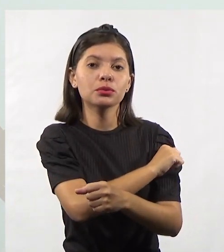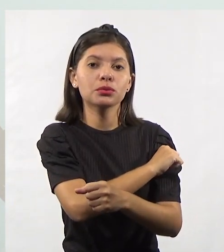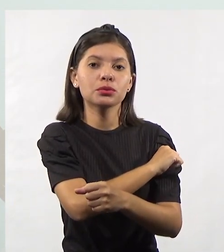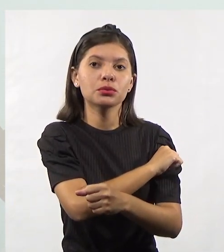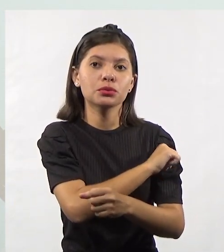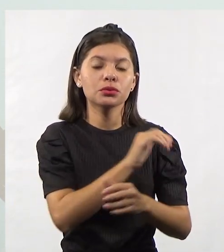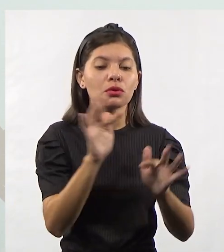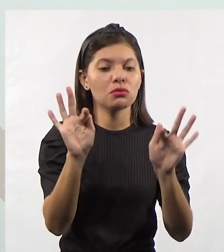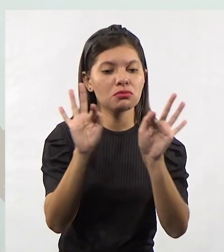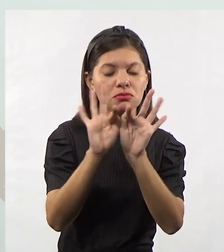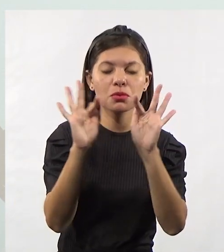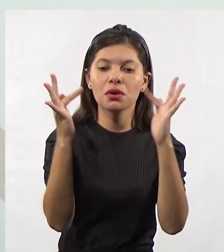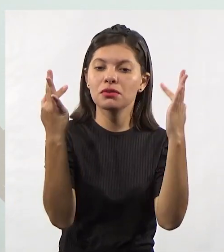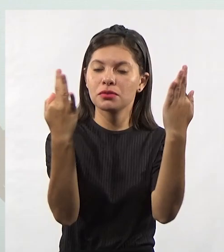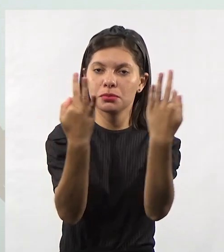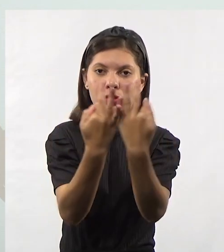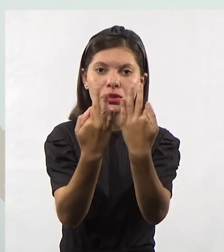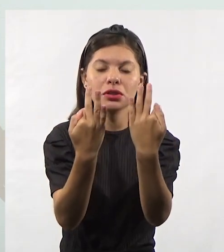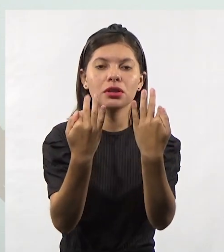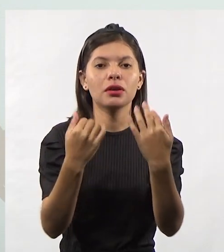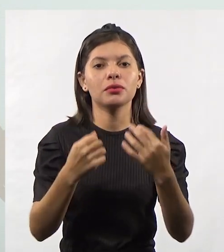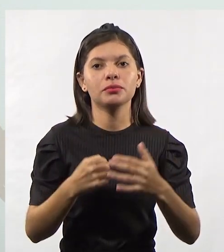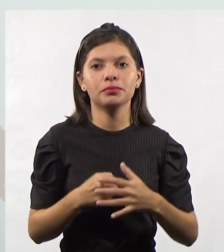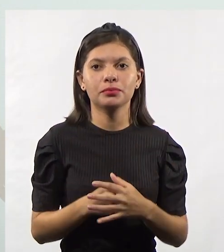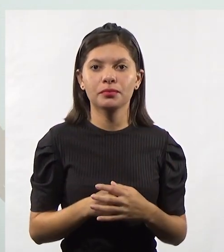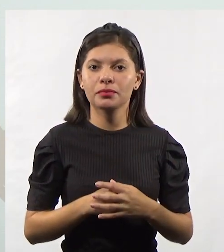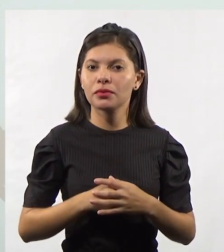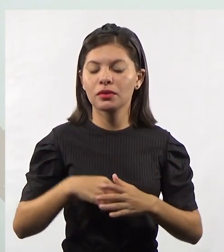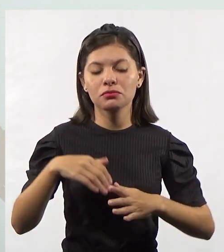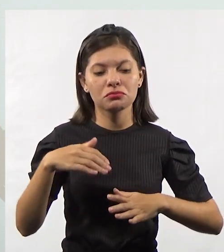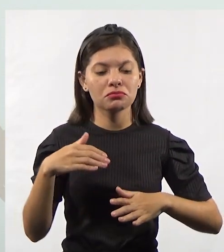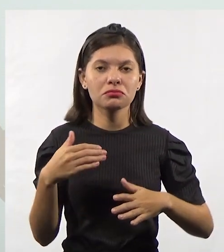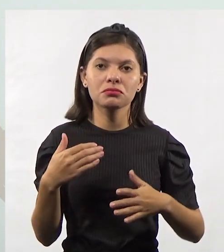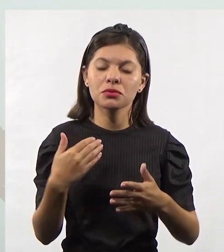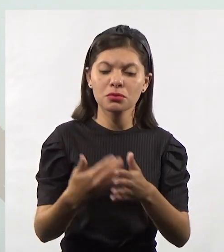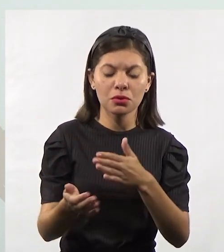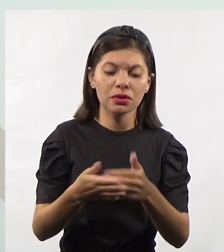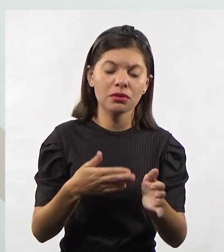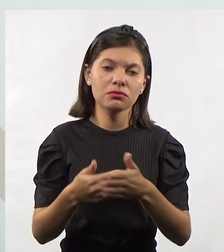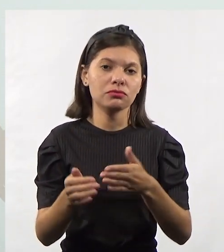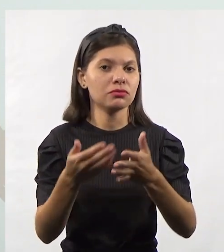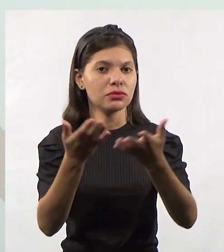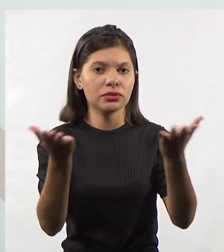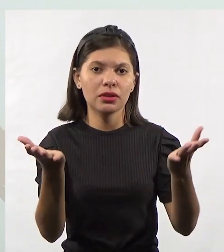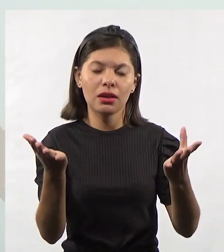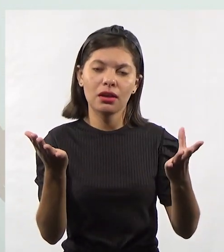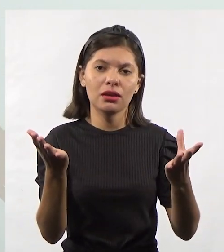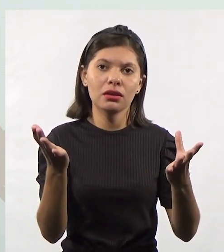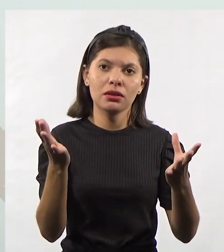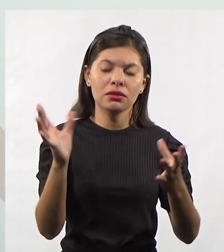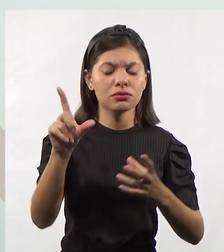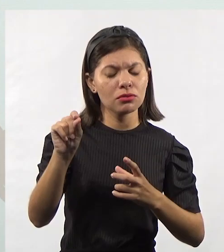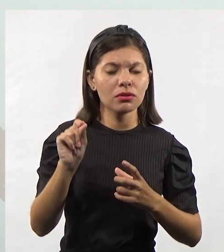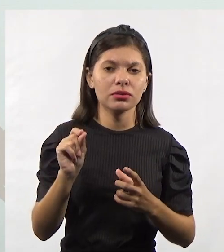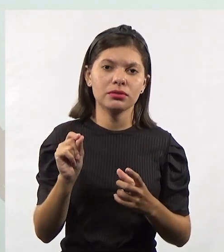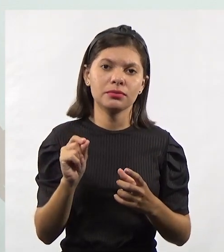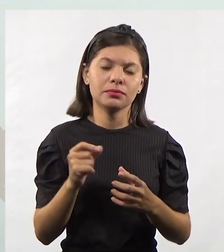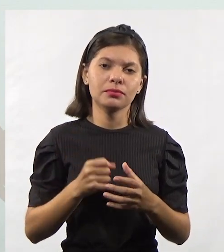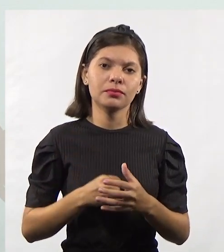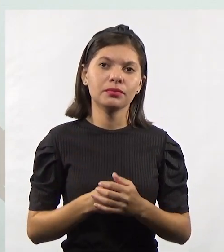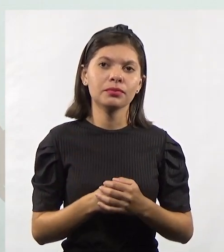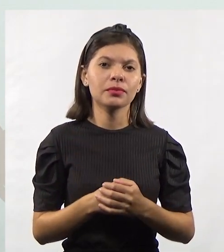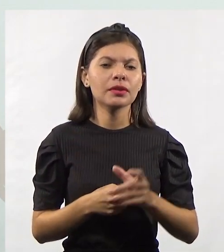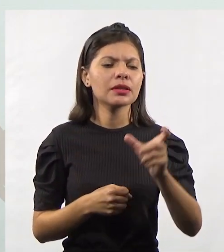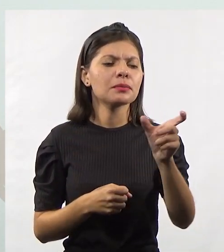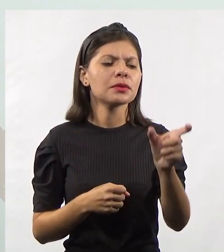os pais os familiares os responsáveis vai depender da intenção da sua pesquisa e com quem né